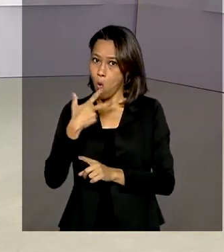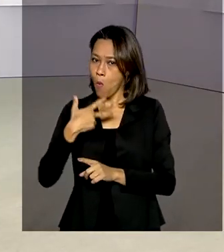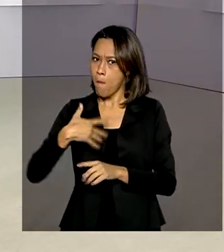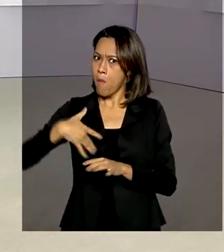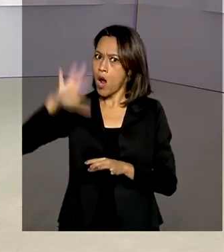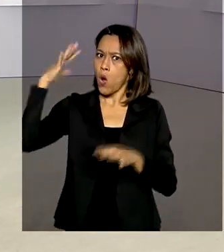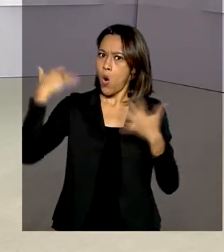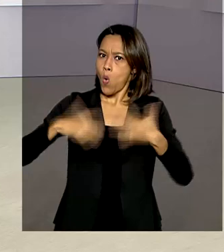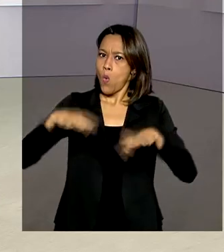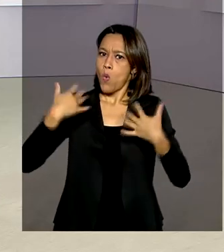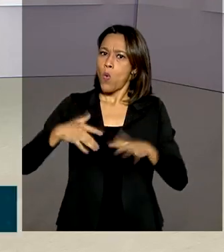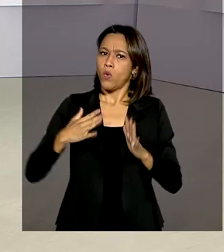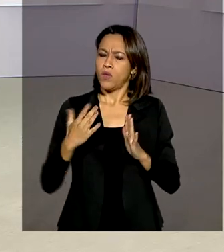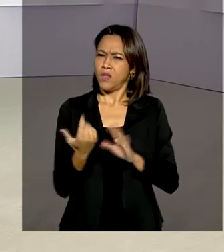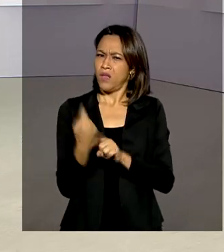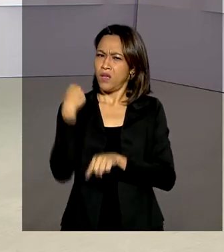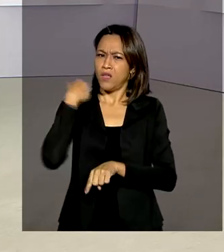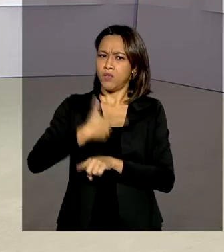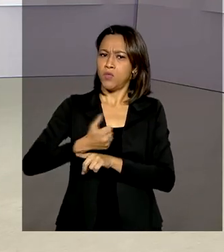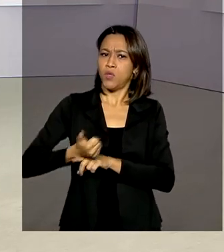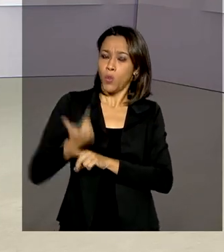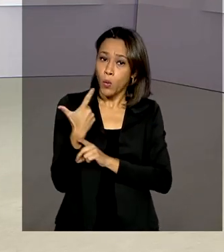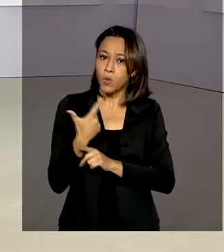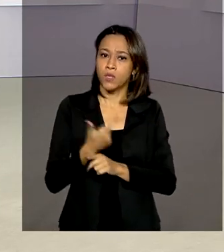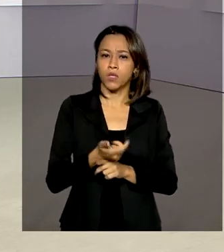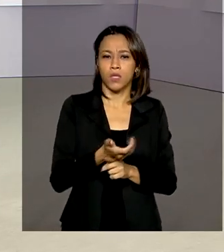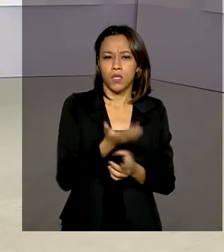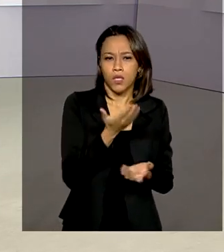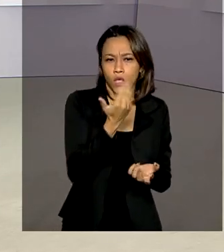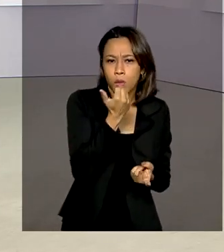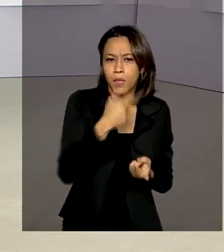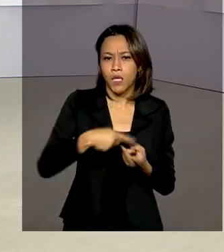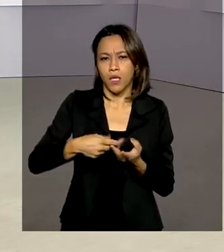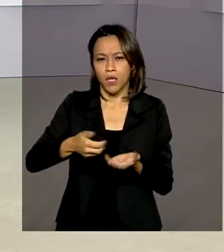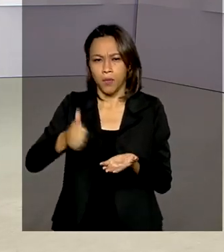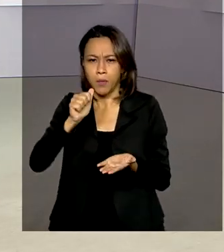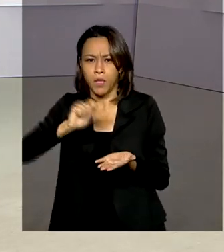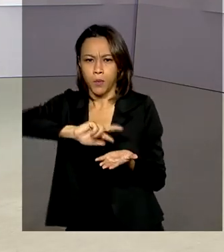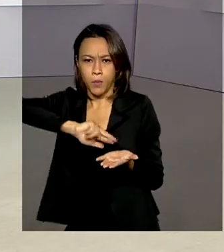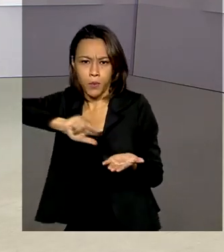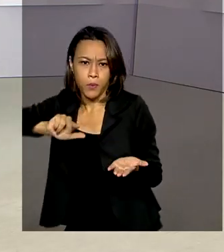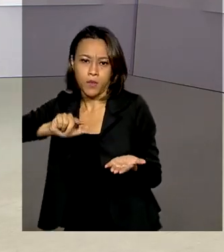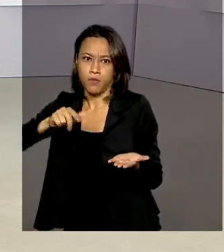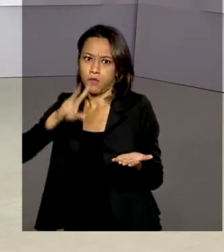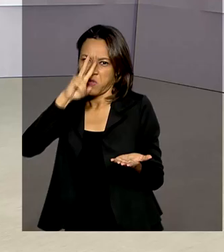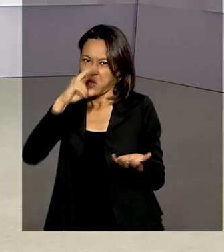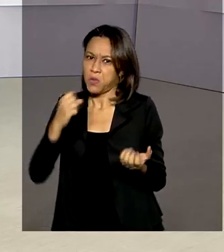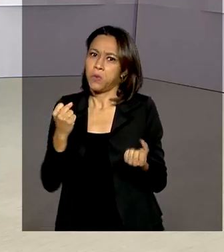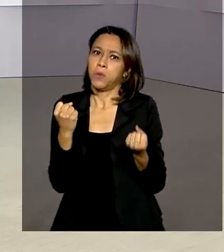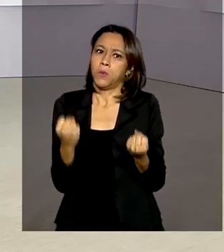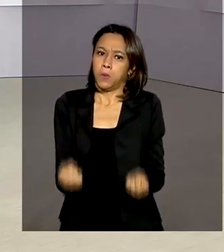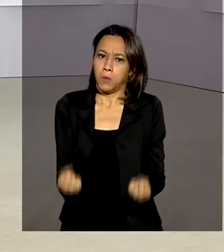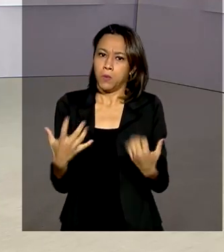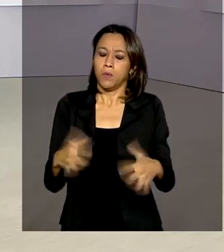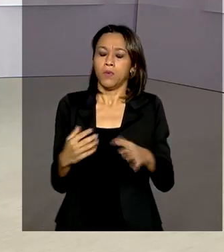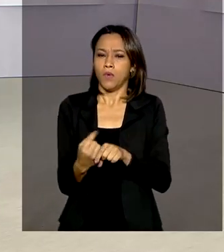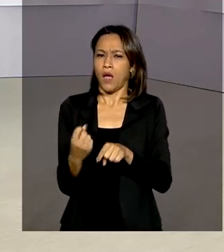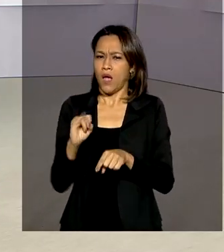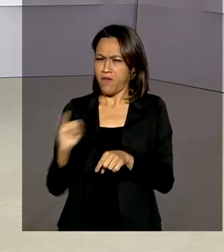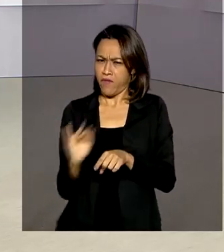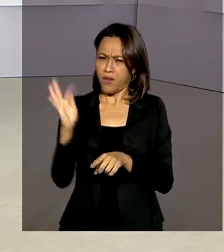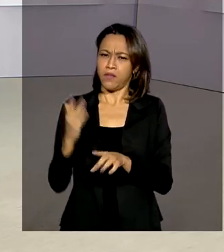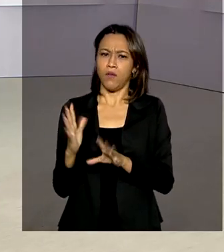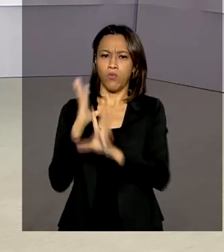2012 os preços dos alimentos e bebidas Puxaram indicador no ano a prévia da inflação acumulou alta